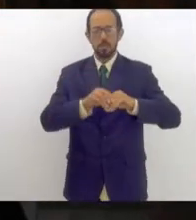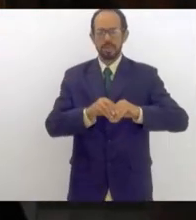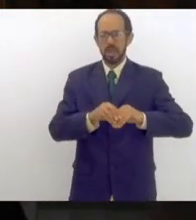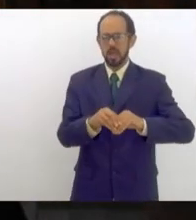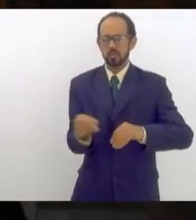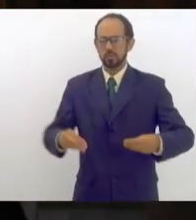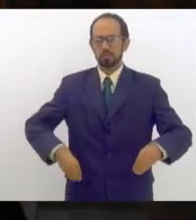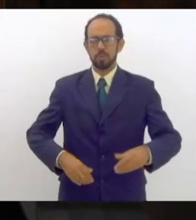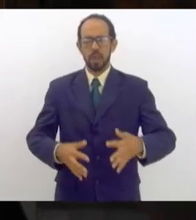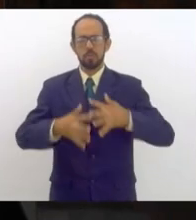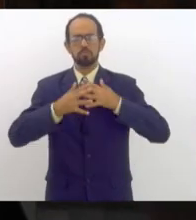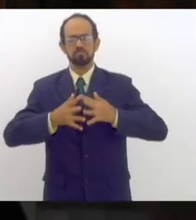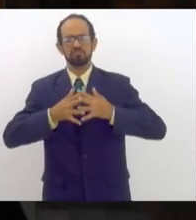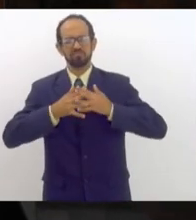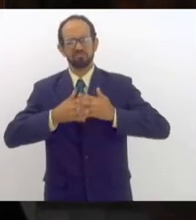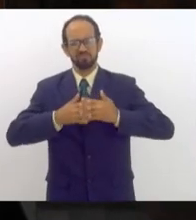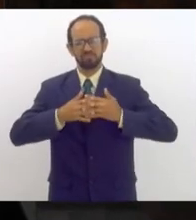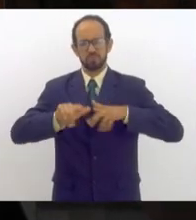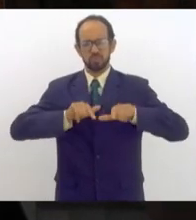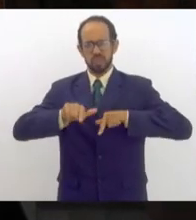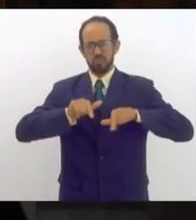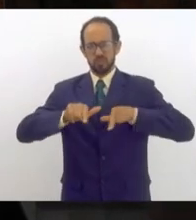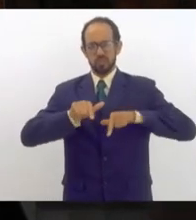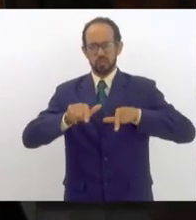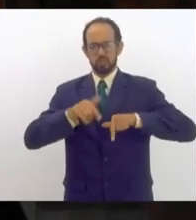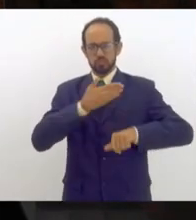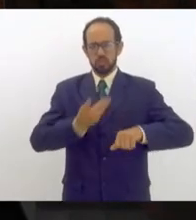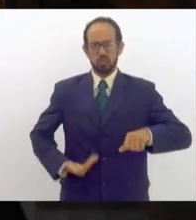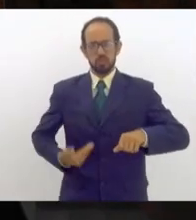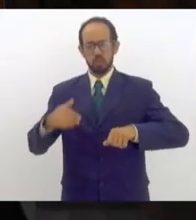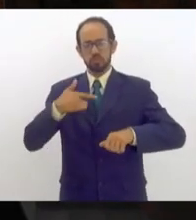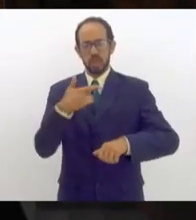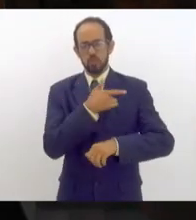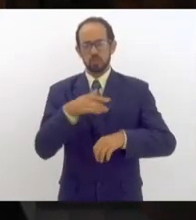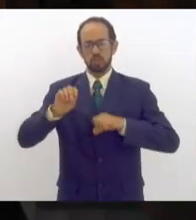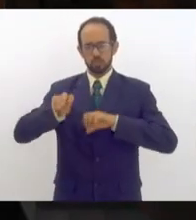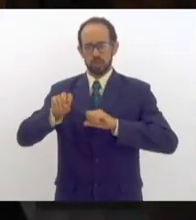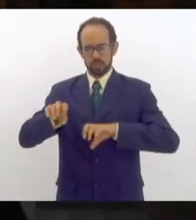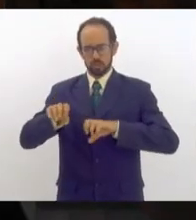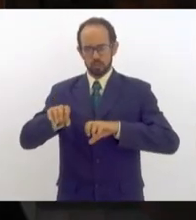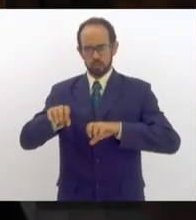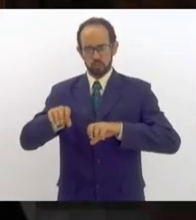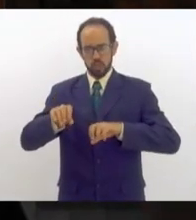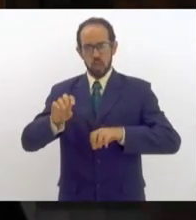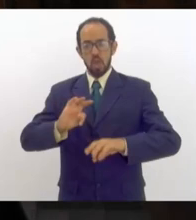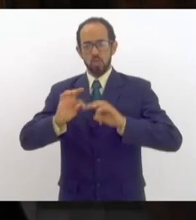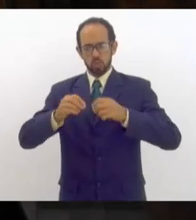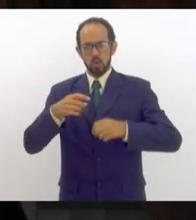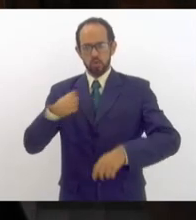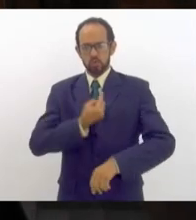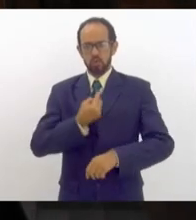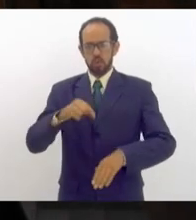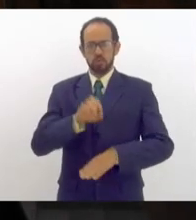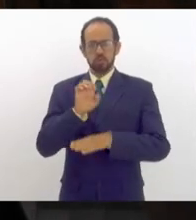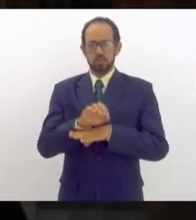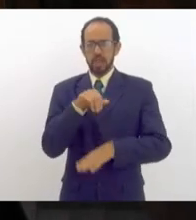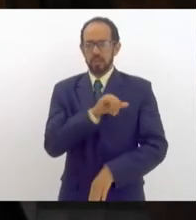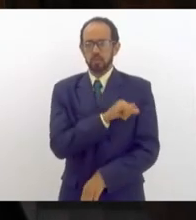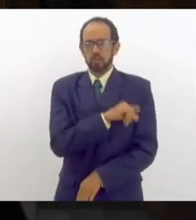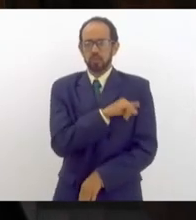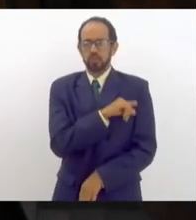públicos como saúde e educação sou presidente todos nós que somos daqui do Estado do Rio de Janeiro sabemos que isso é uma